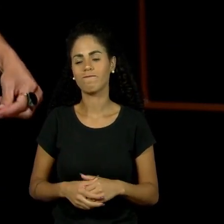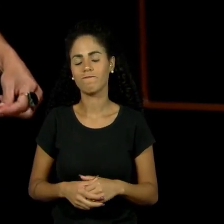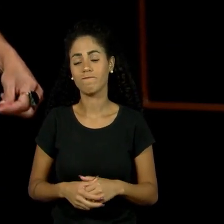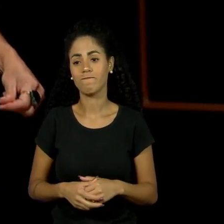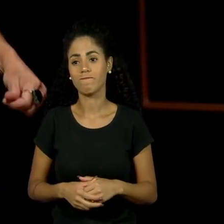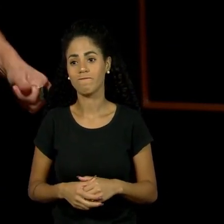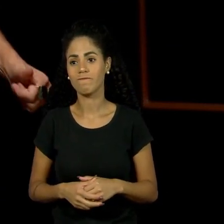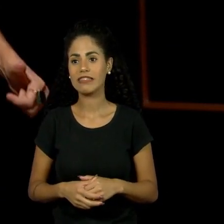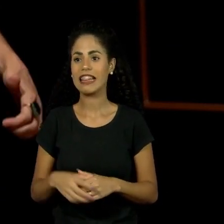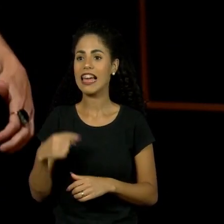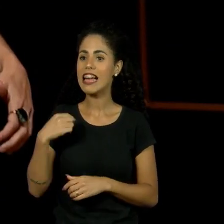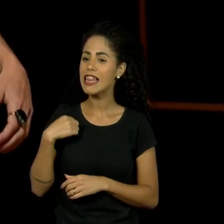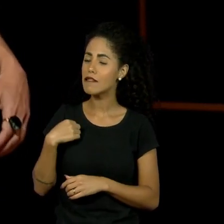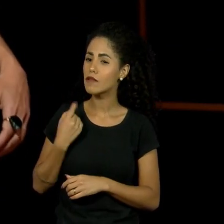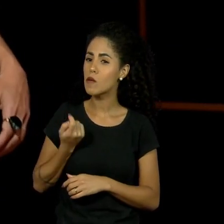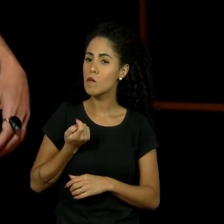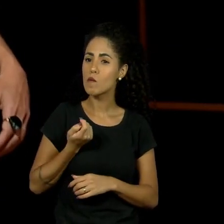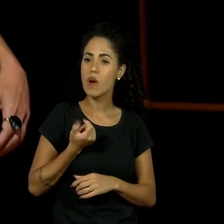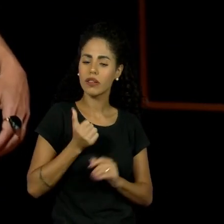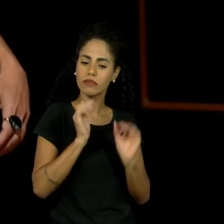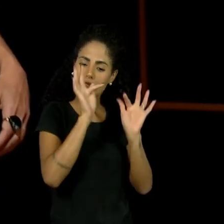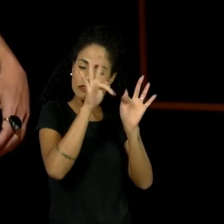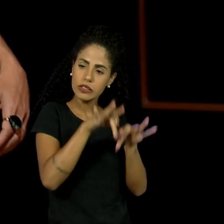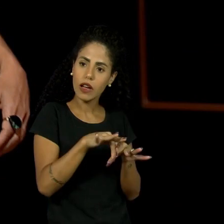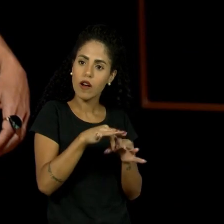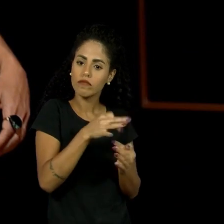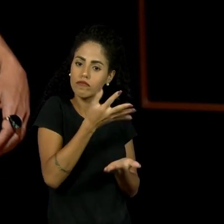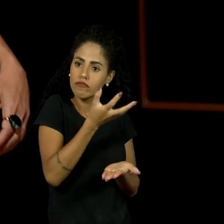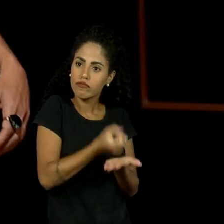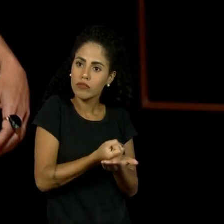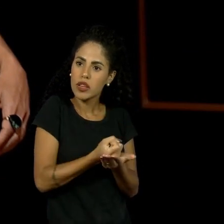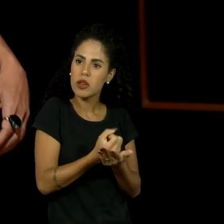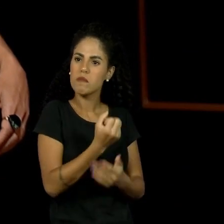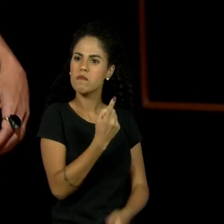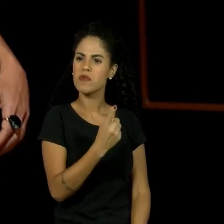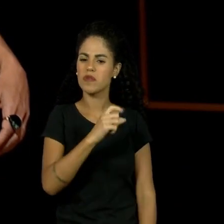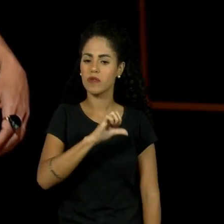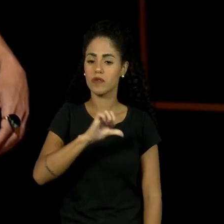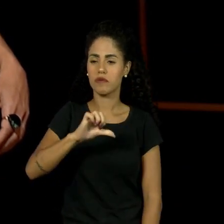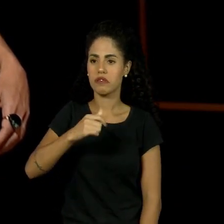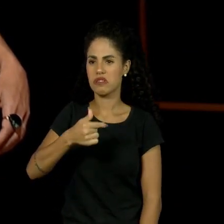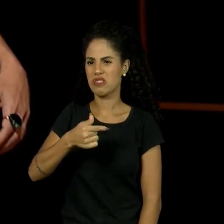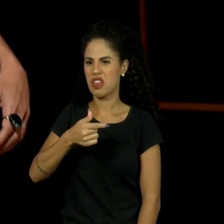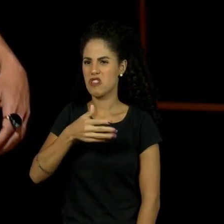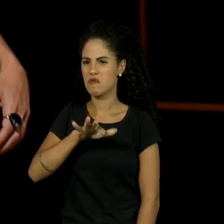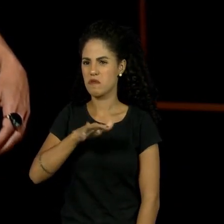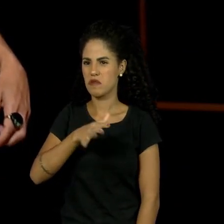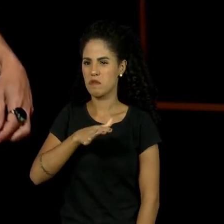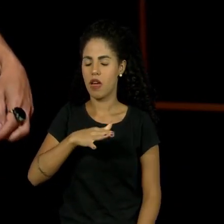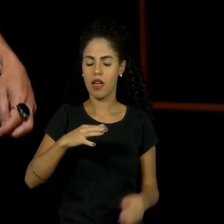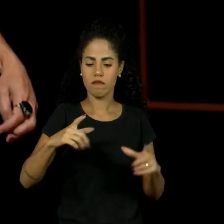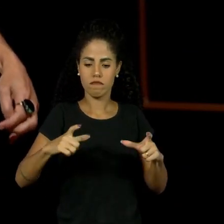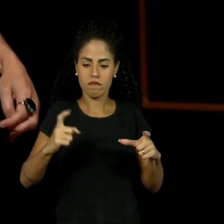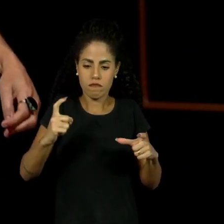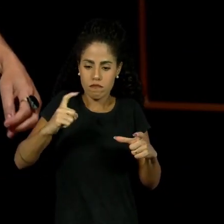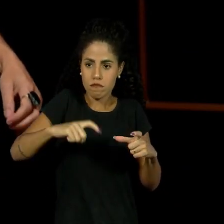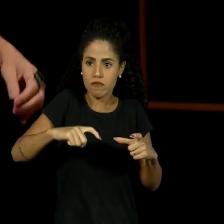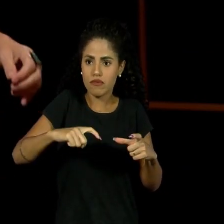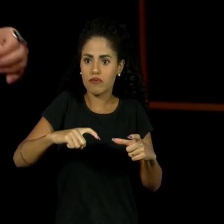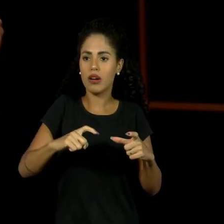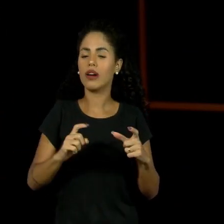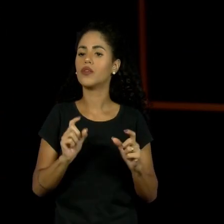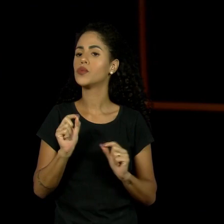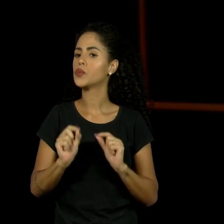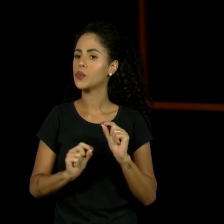Quando eu estava terminando de gravar o disco em 97, foi o disco que foi lançado em 98, o Chameleon,